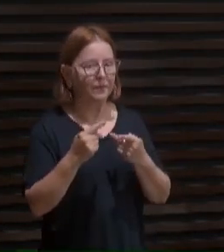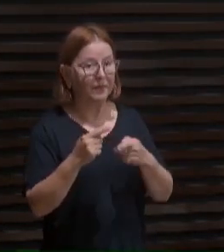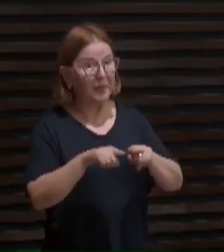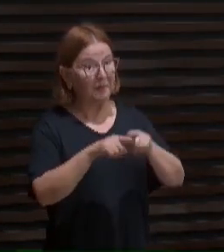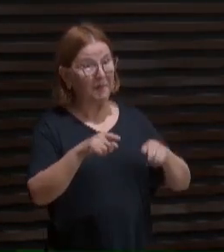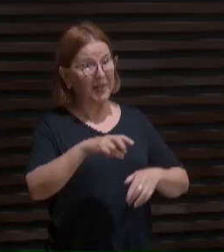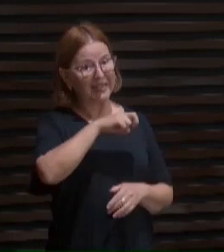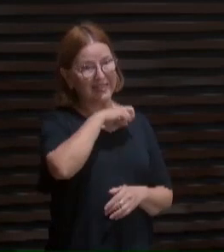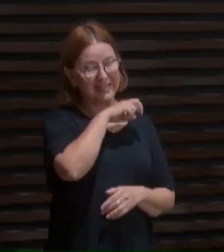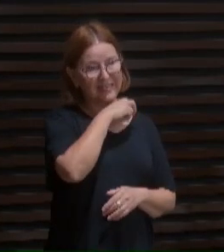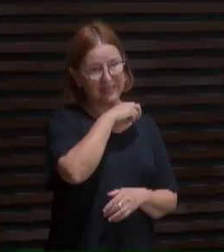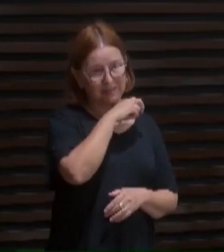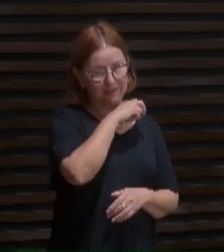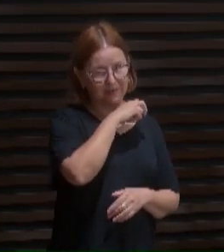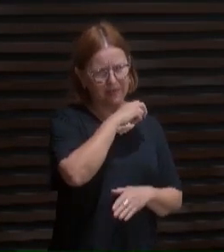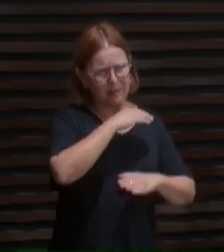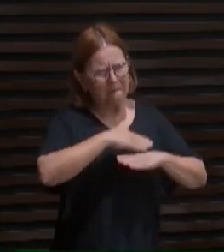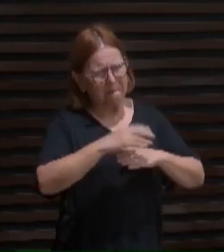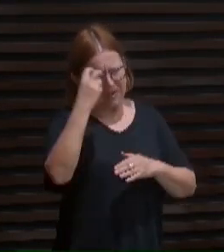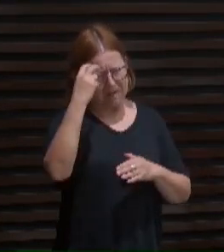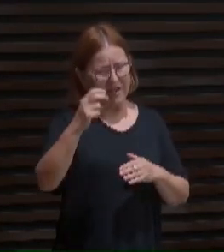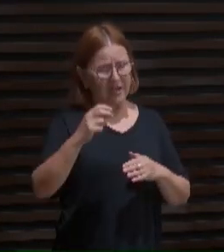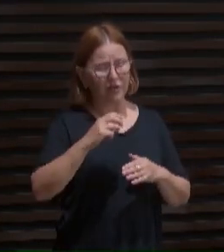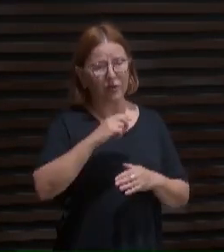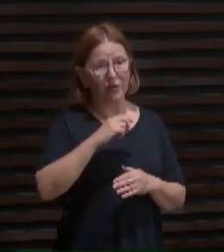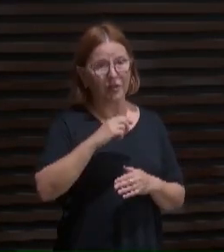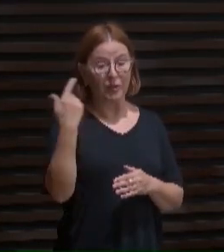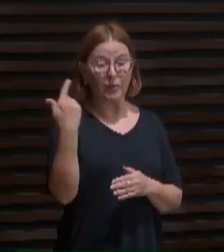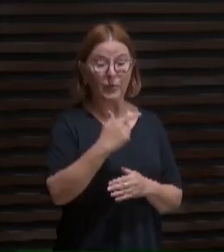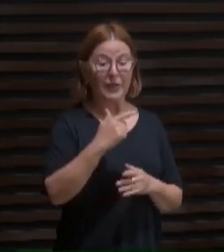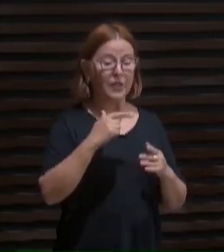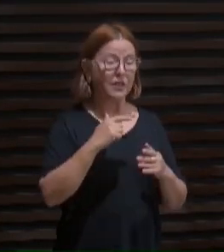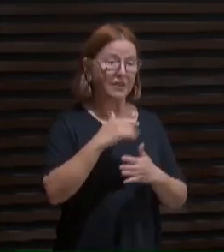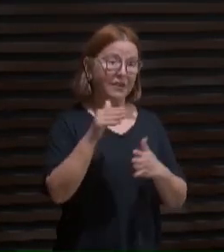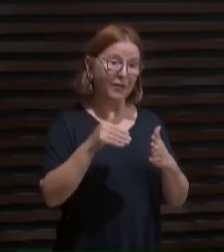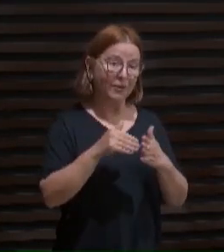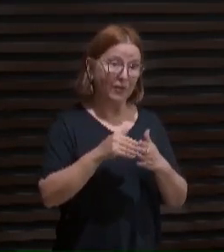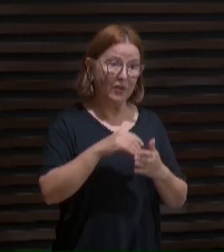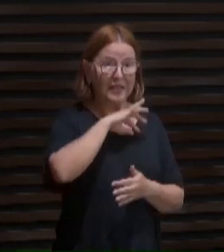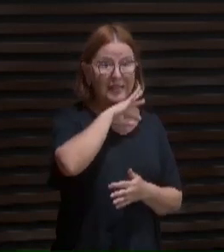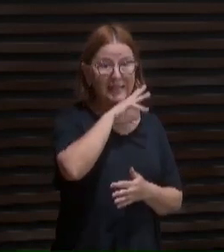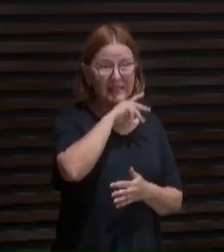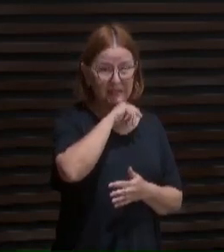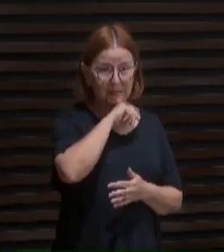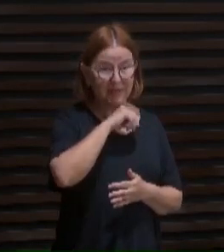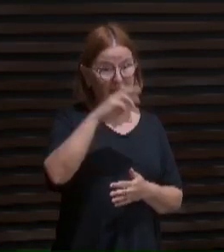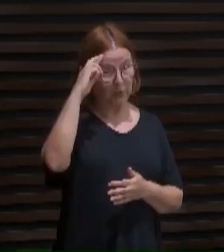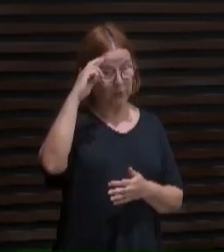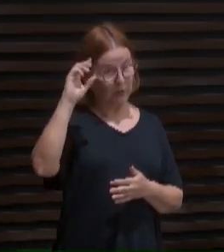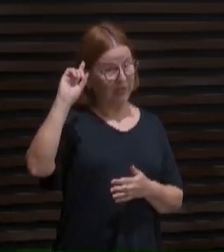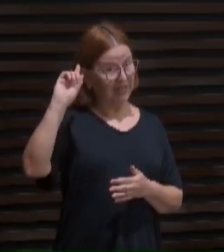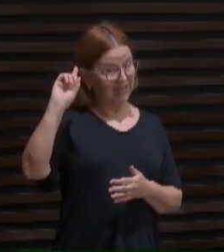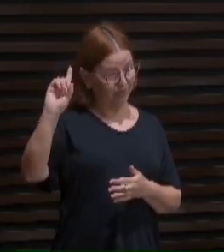serpente, mais sagaz que todos os animais selváticos que o Senhor Deus. Preste bem atenção.